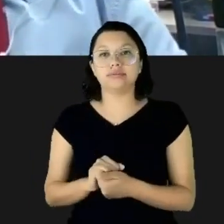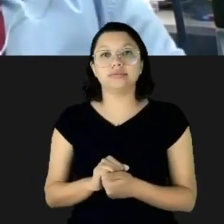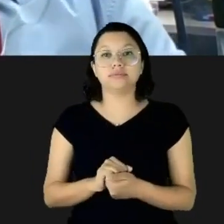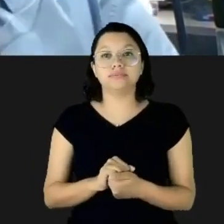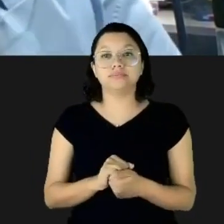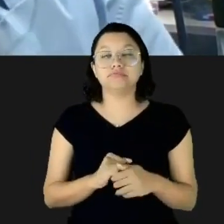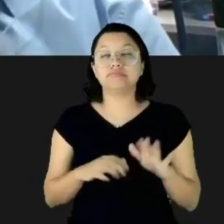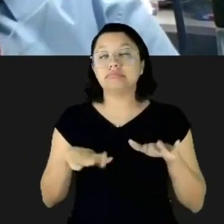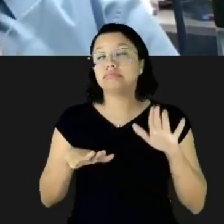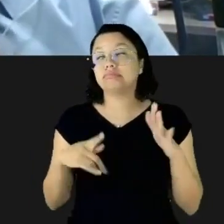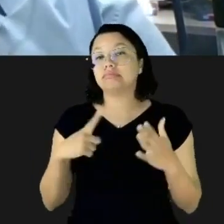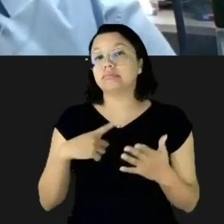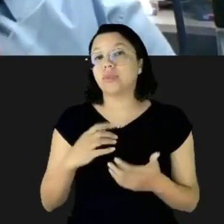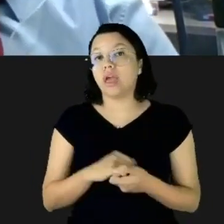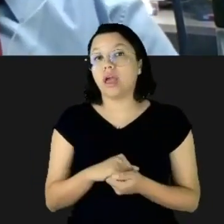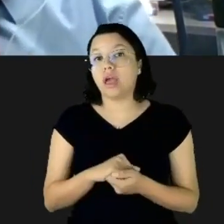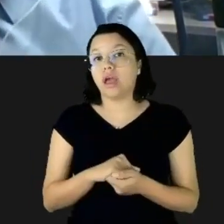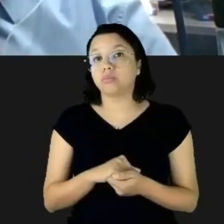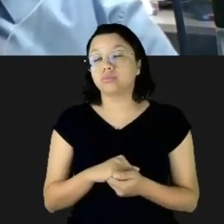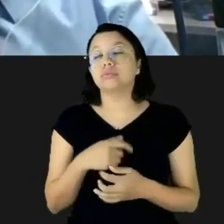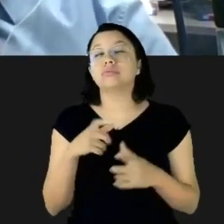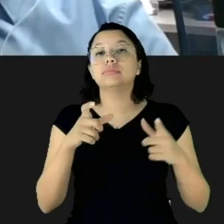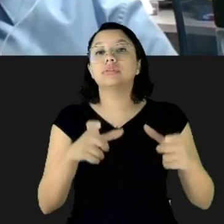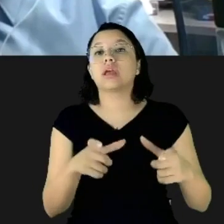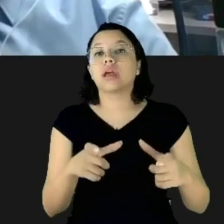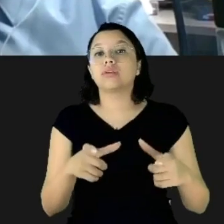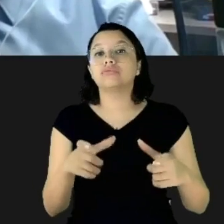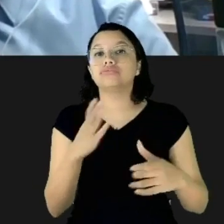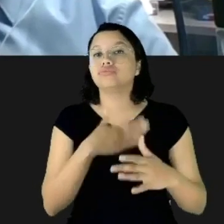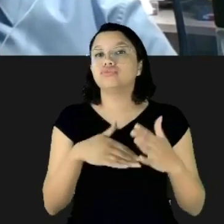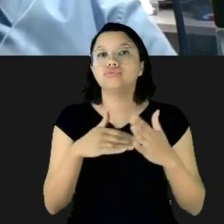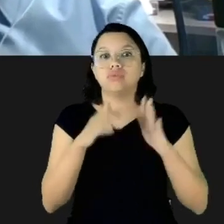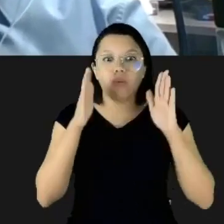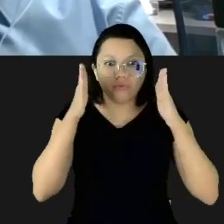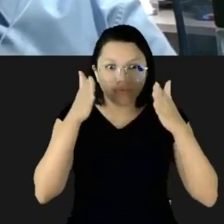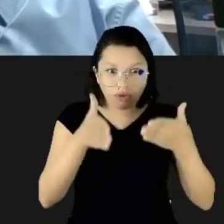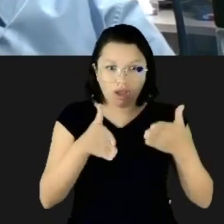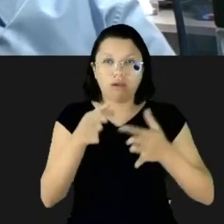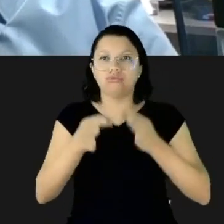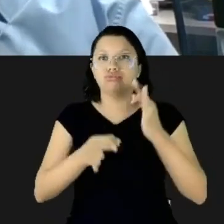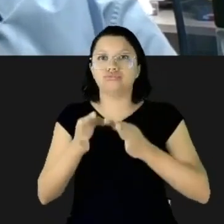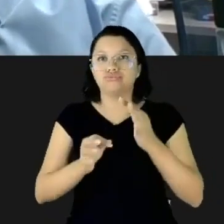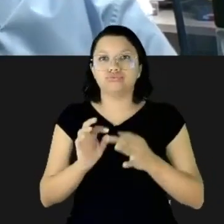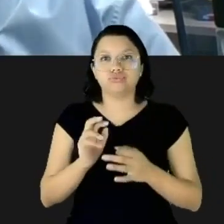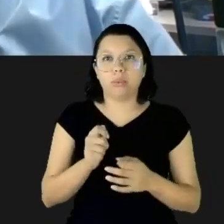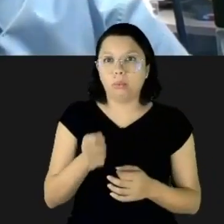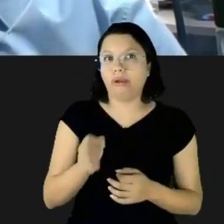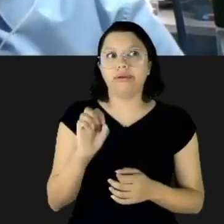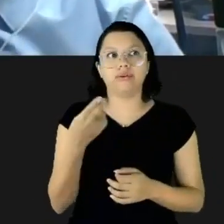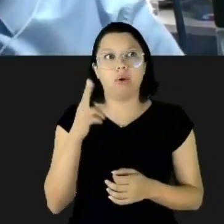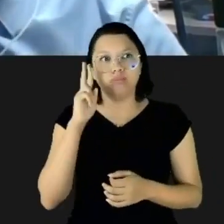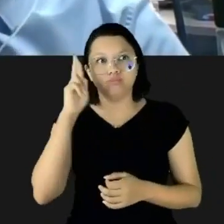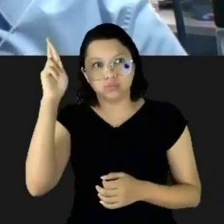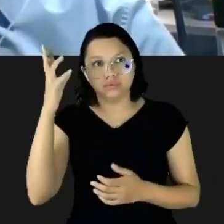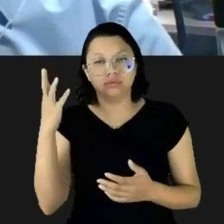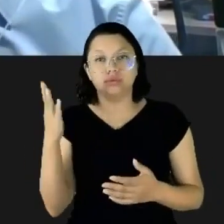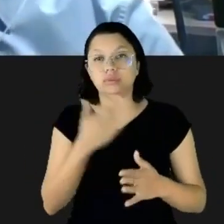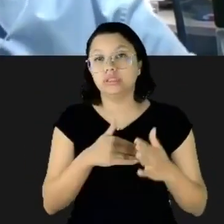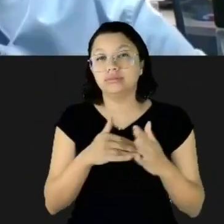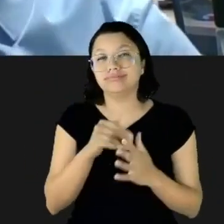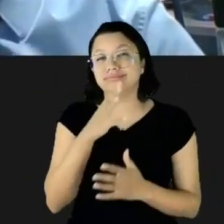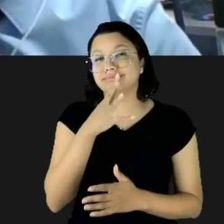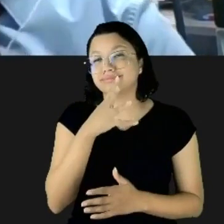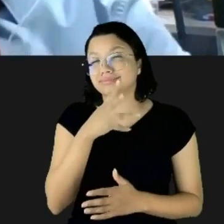Muitas vezes nós temos uma unidade onde tudo se concentra ou no juiz ou no diretor e tudo anda